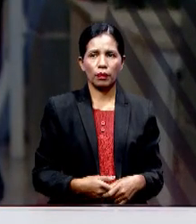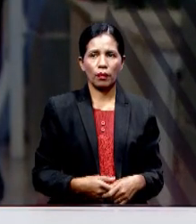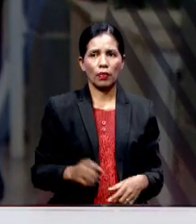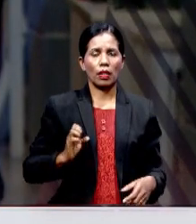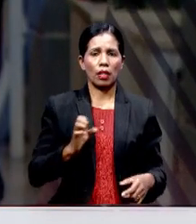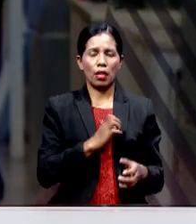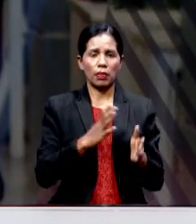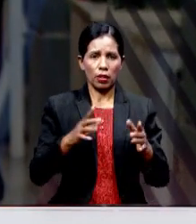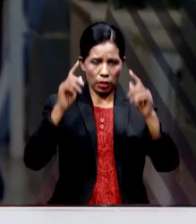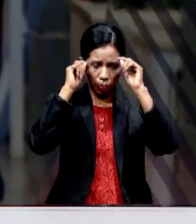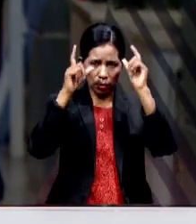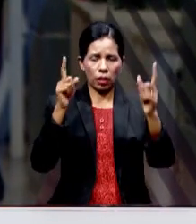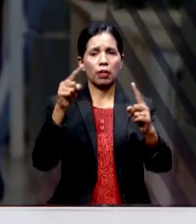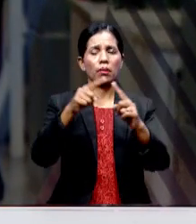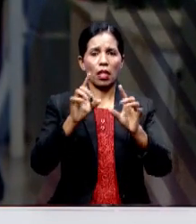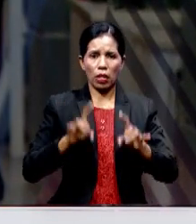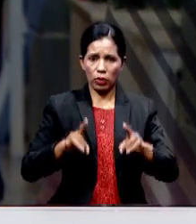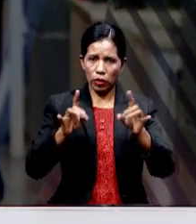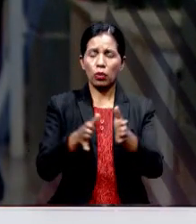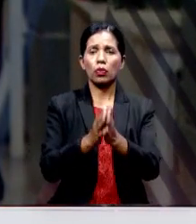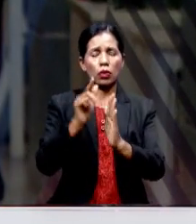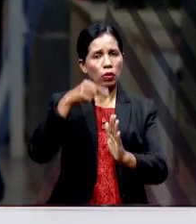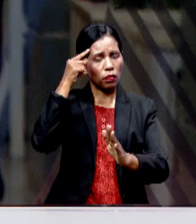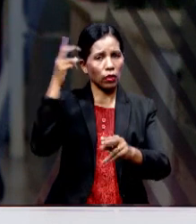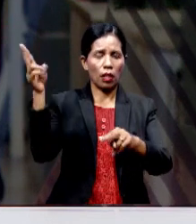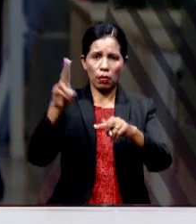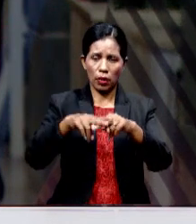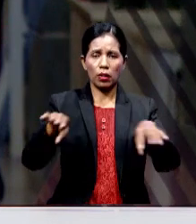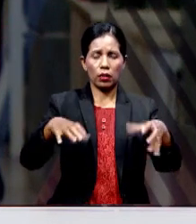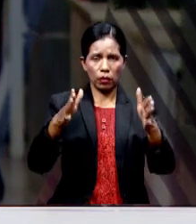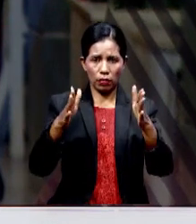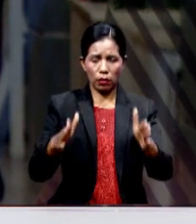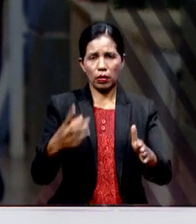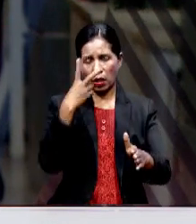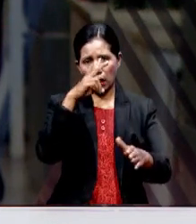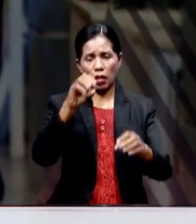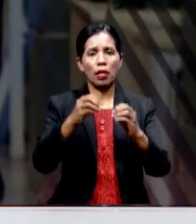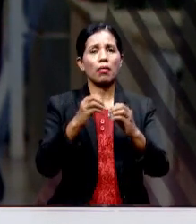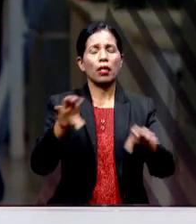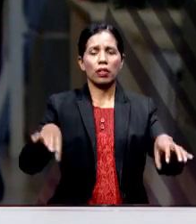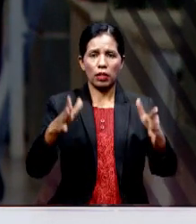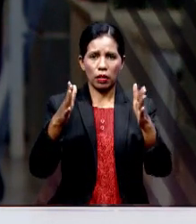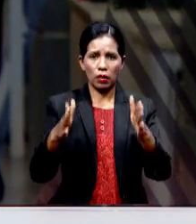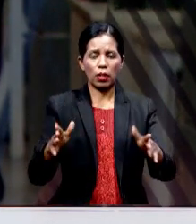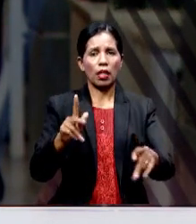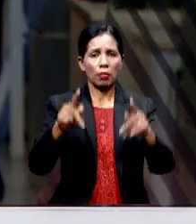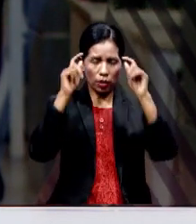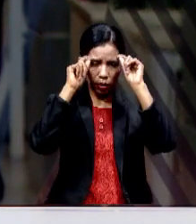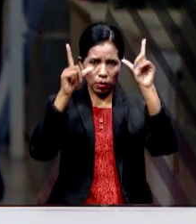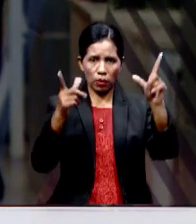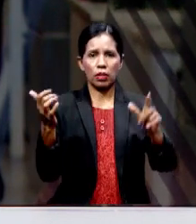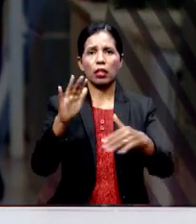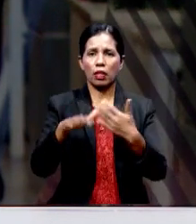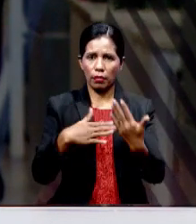Embaixadora Timor-Leste da Austrália, russo governo aumenta o recurso humano, onde controla o trabalhador timor-leste.